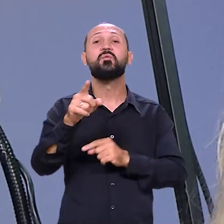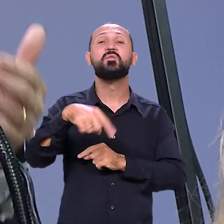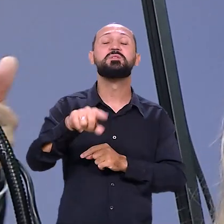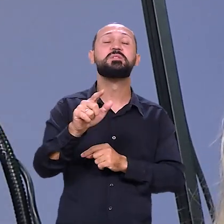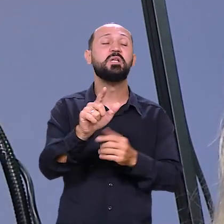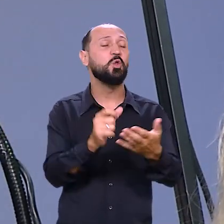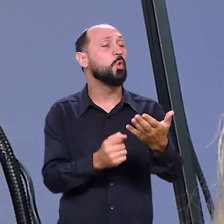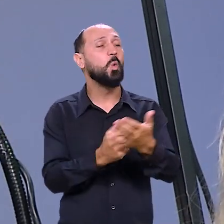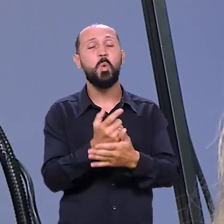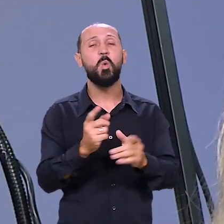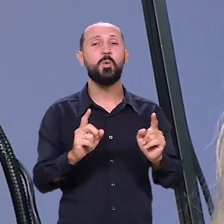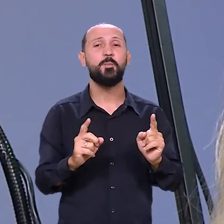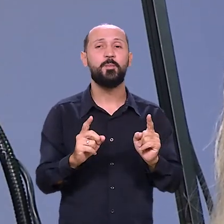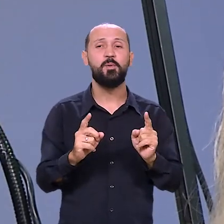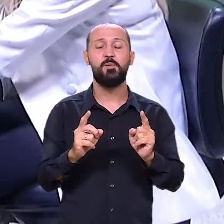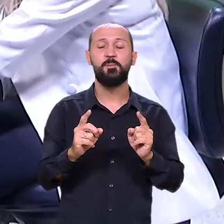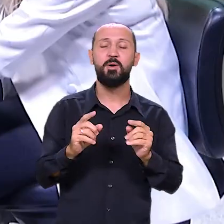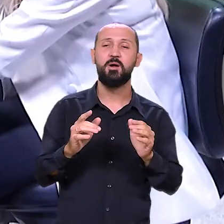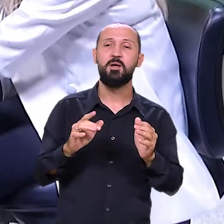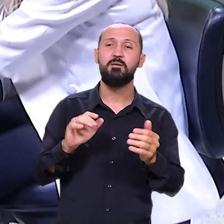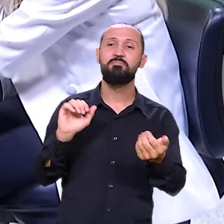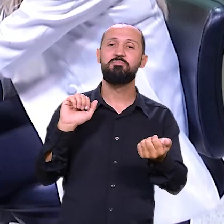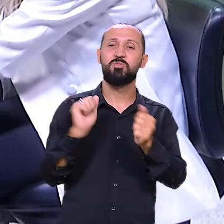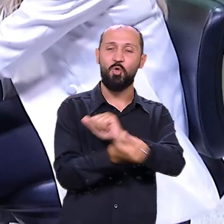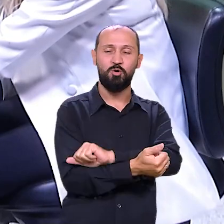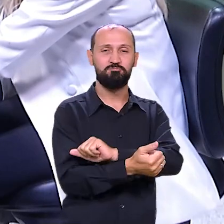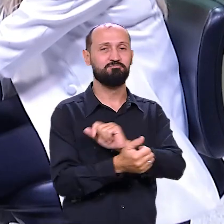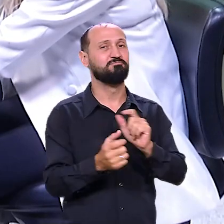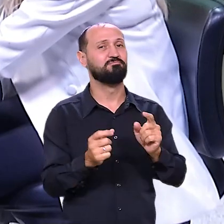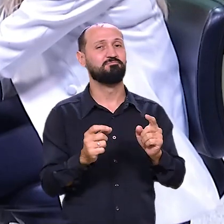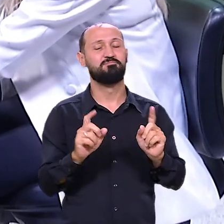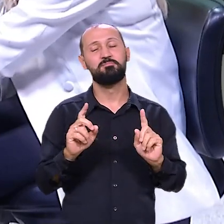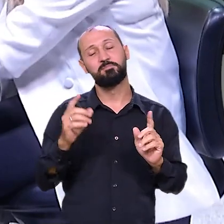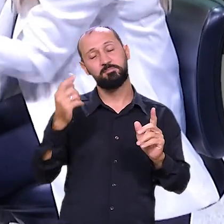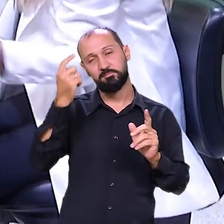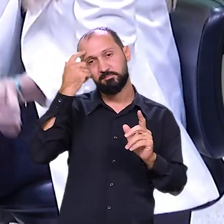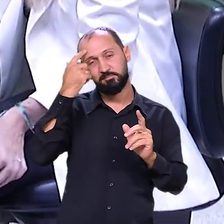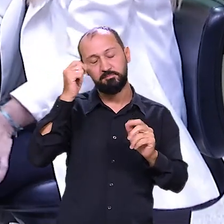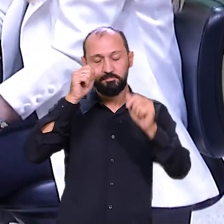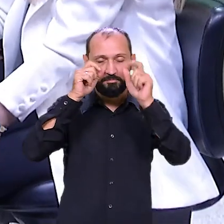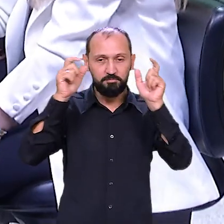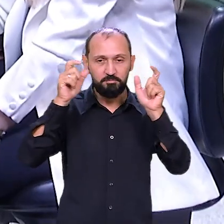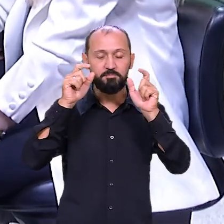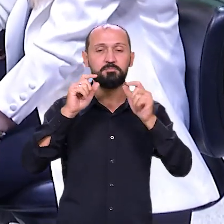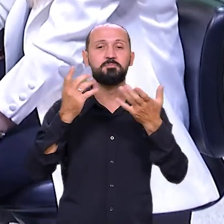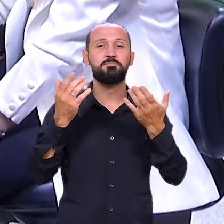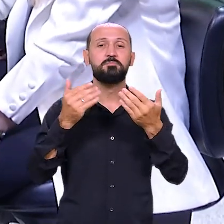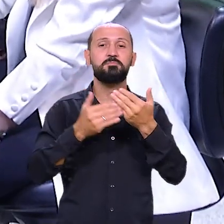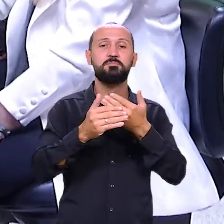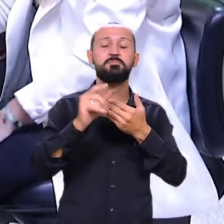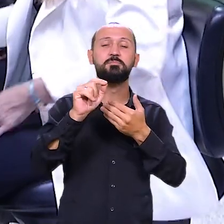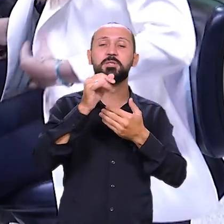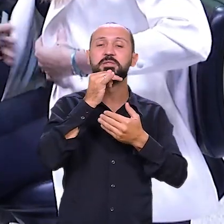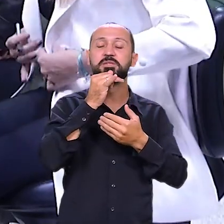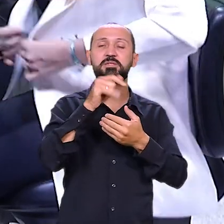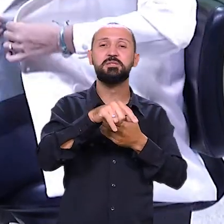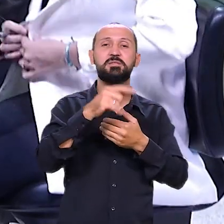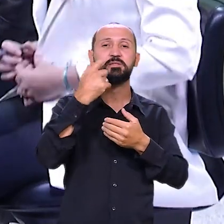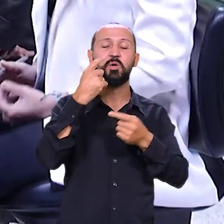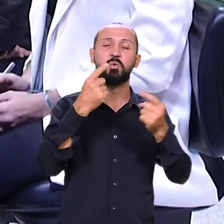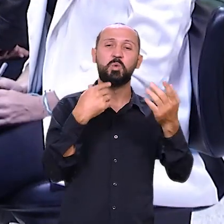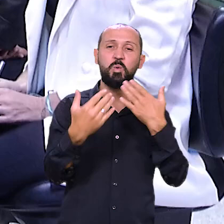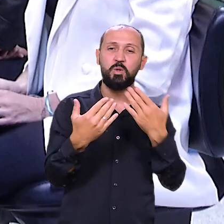não compre gato por lebre. Então, nós temos que estar atento para esse tipo